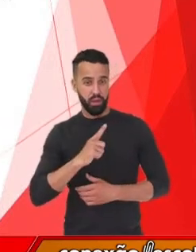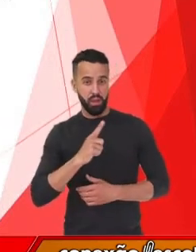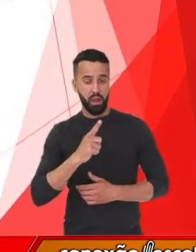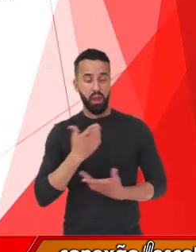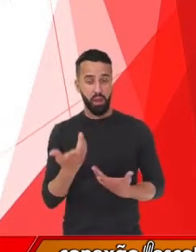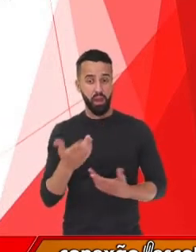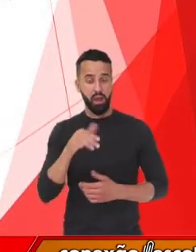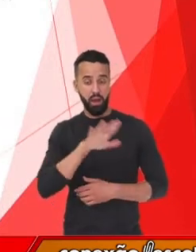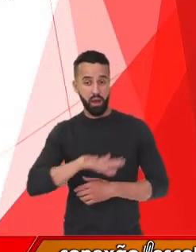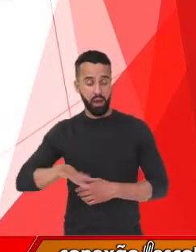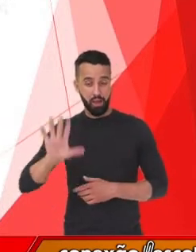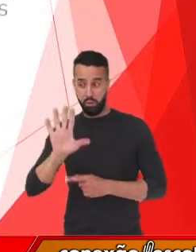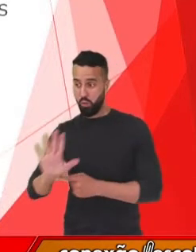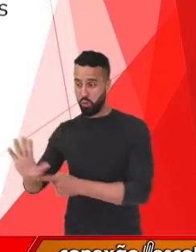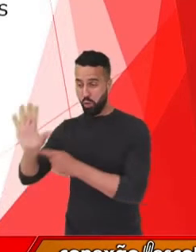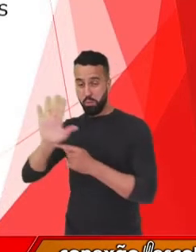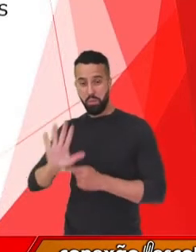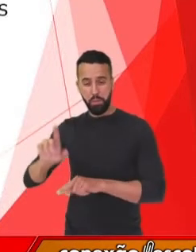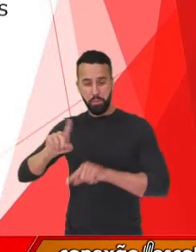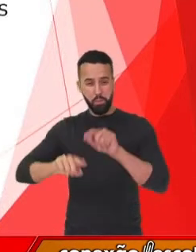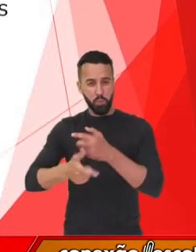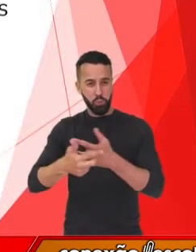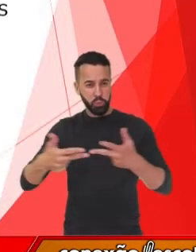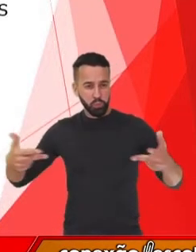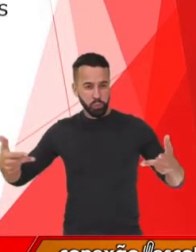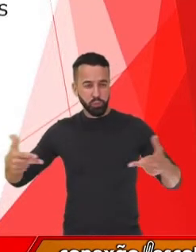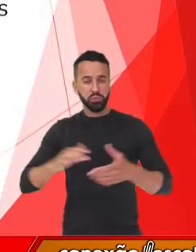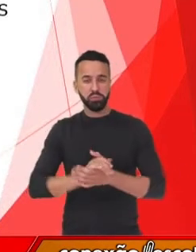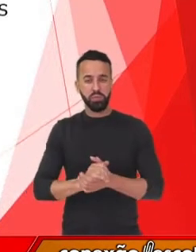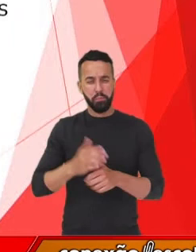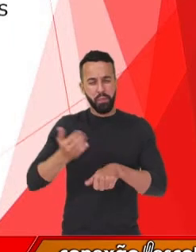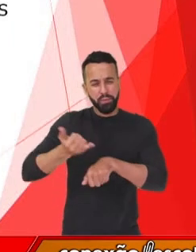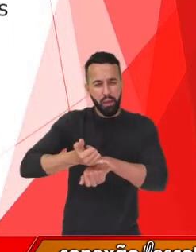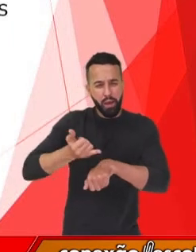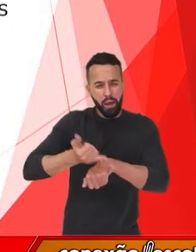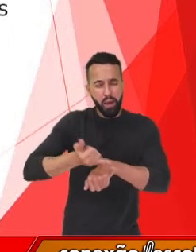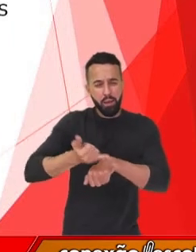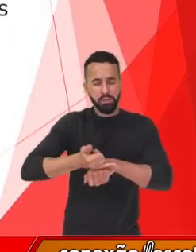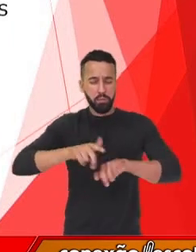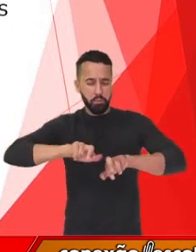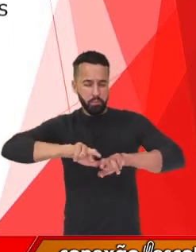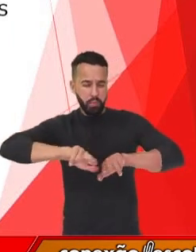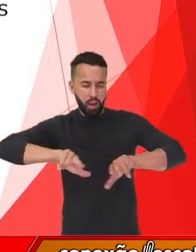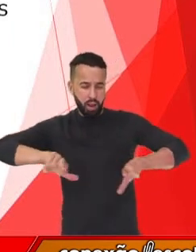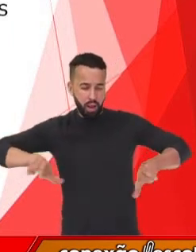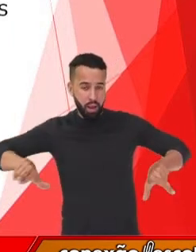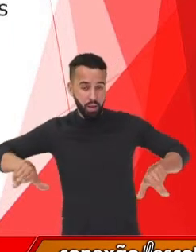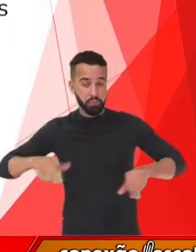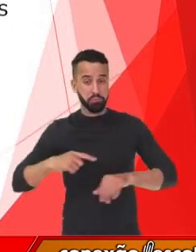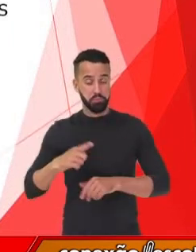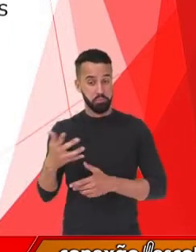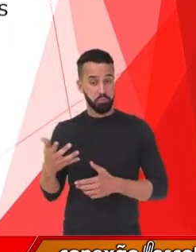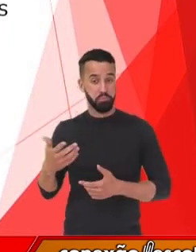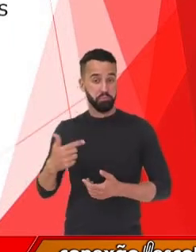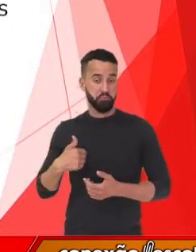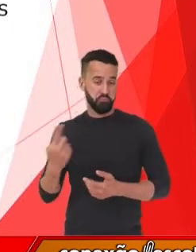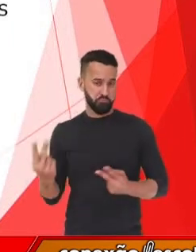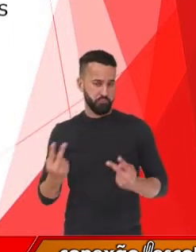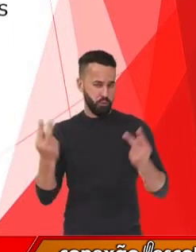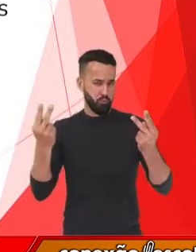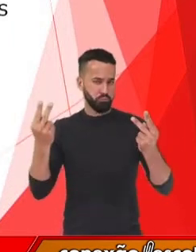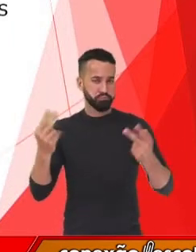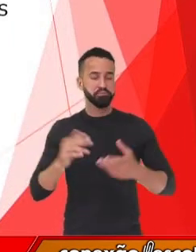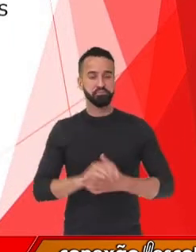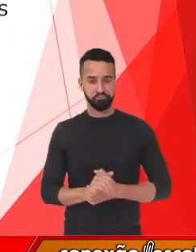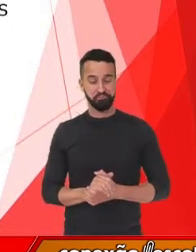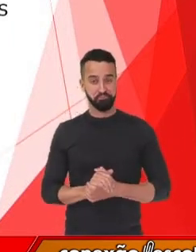obtinham produtos valiosos como especiarias e metais preciosos. Uma característica desse